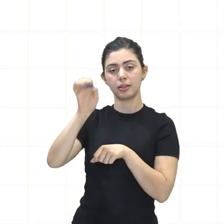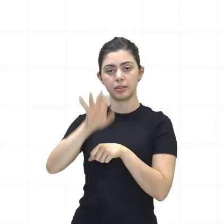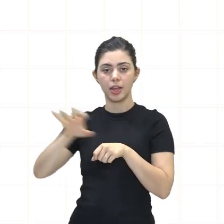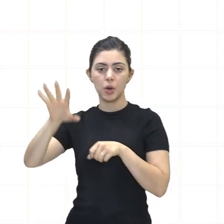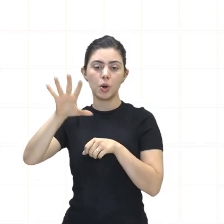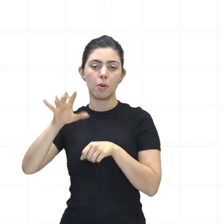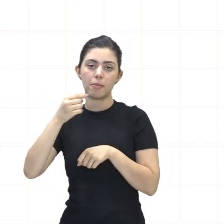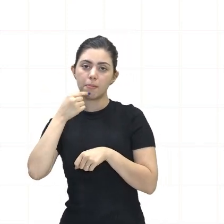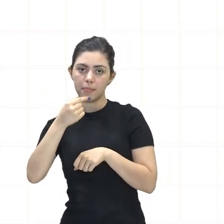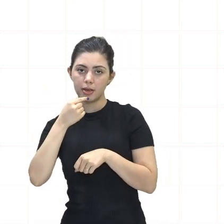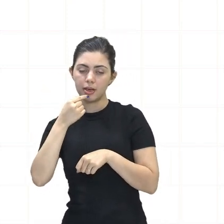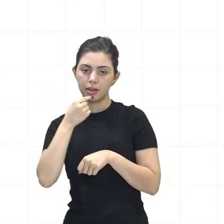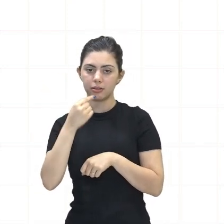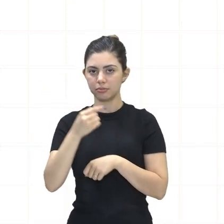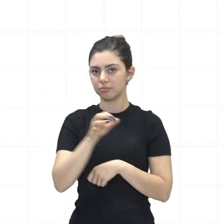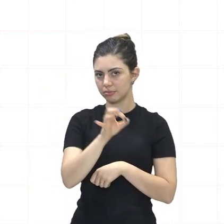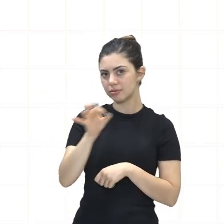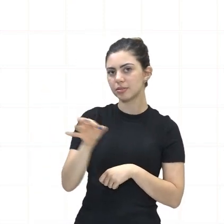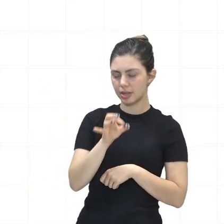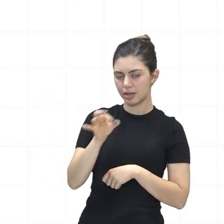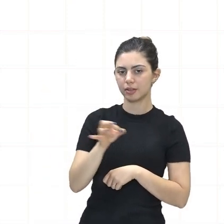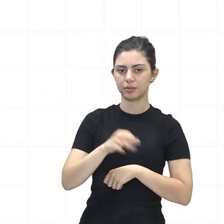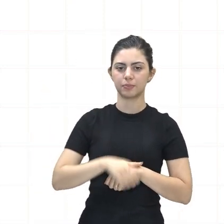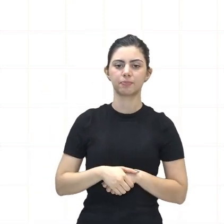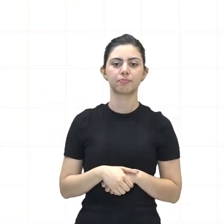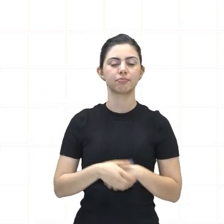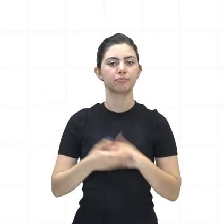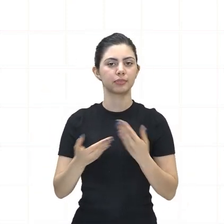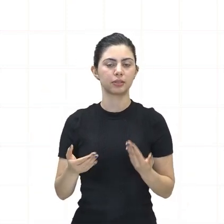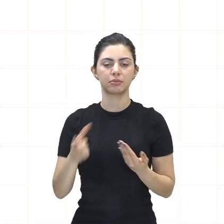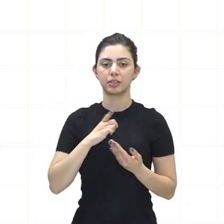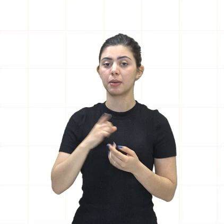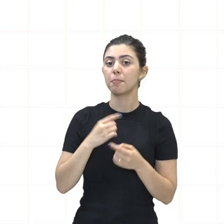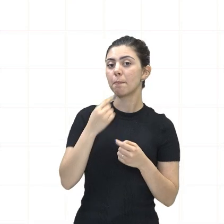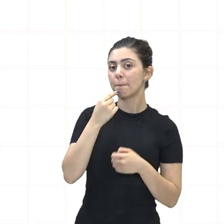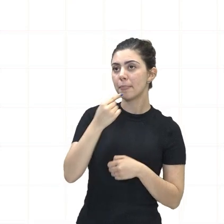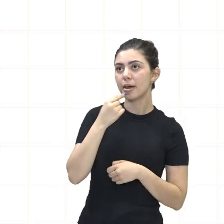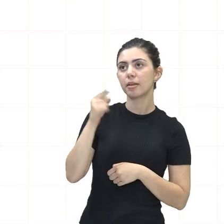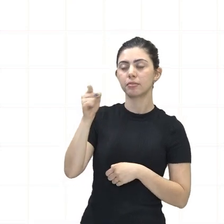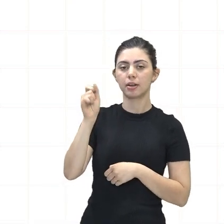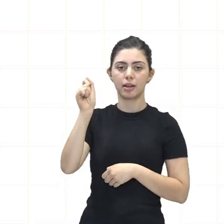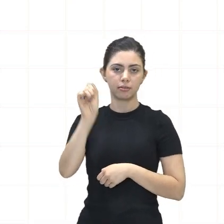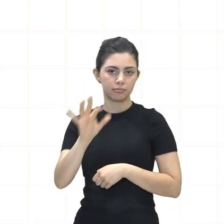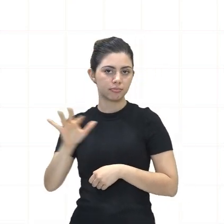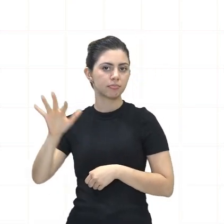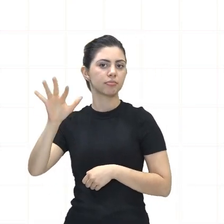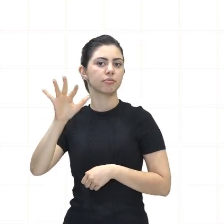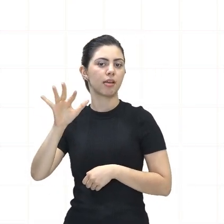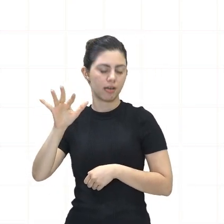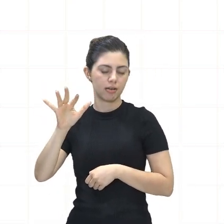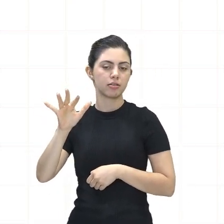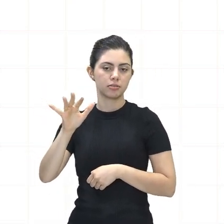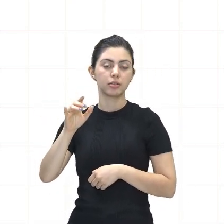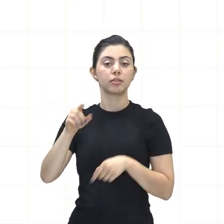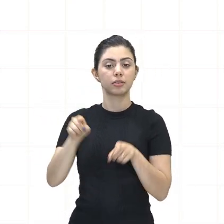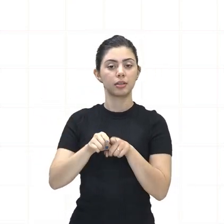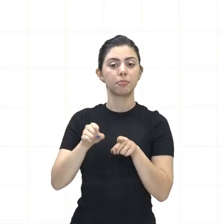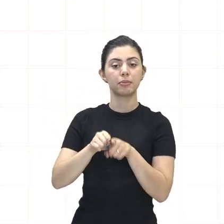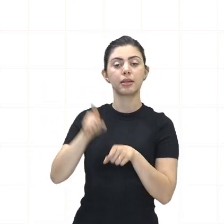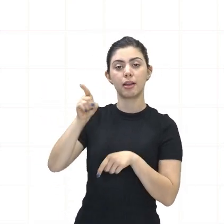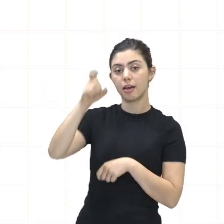né, Marrocos, Líbia, né, Saara Ocidental, que ainda não é país, Egito, né, que é um país importante aí